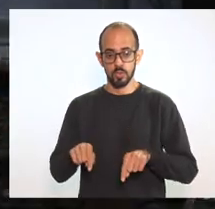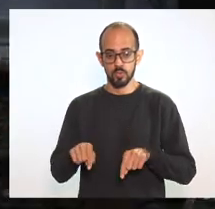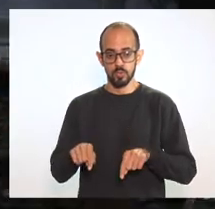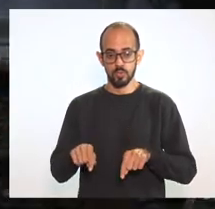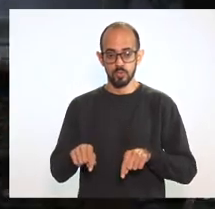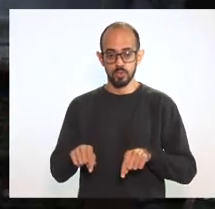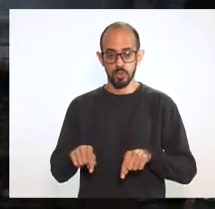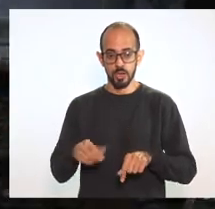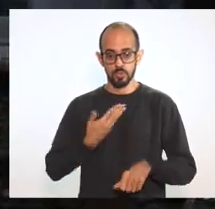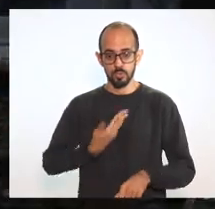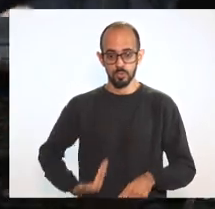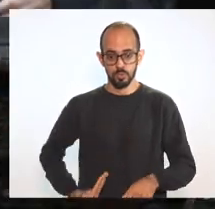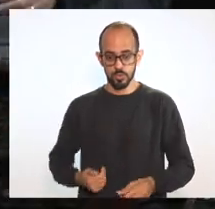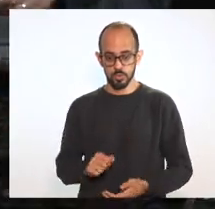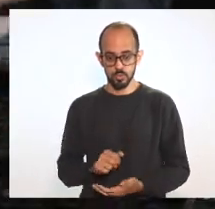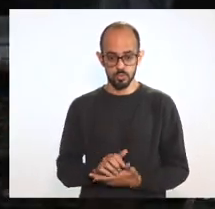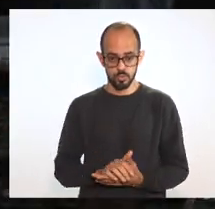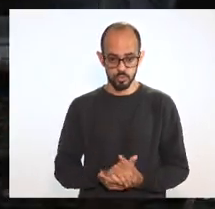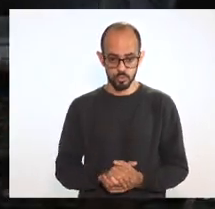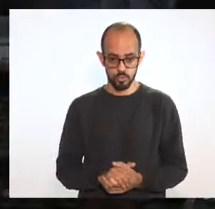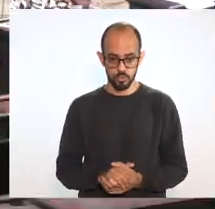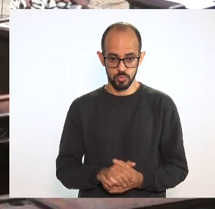Deputada Franciane Mota.